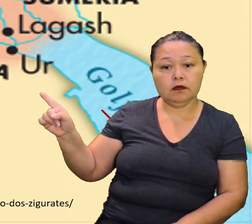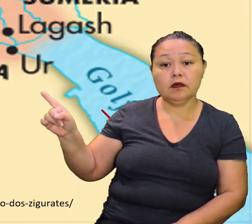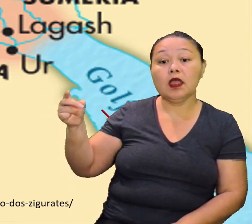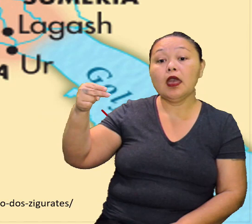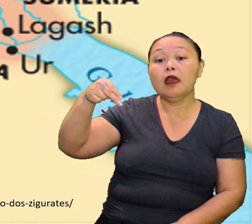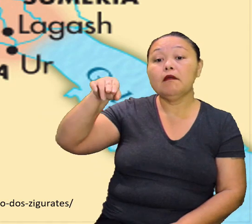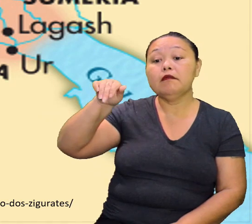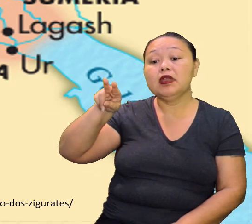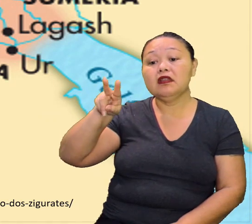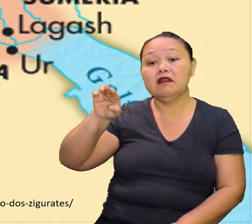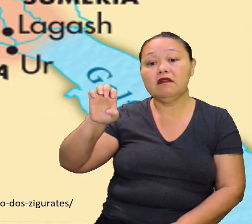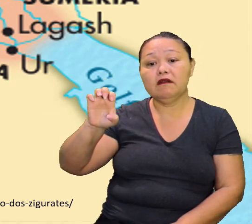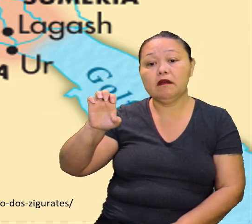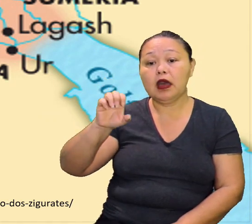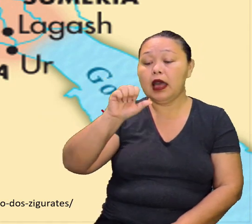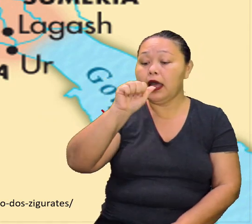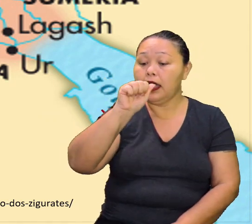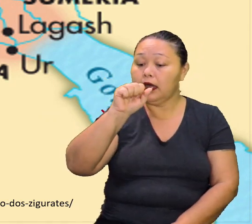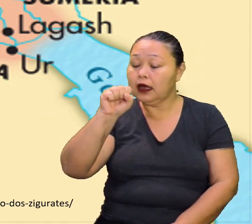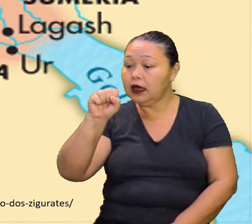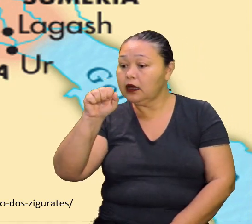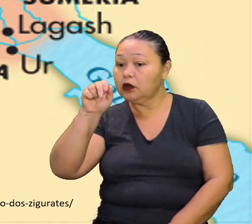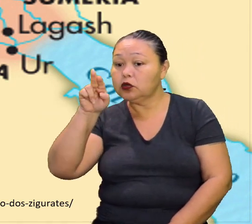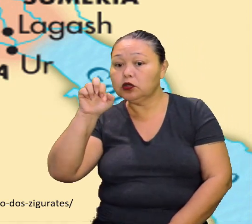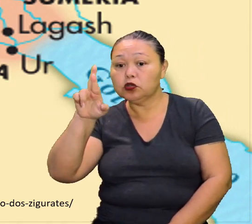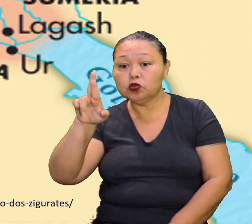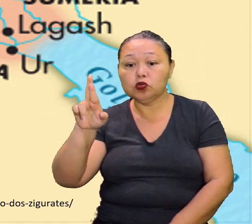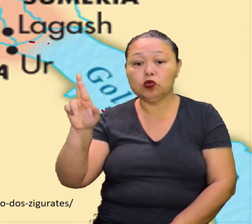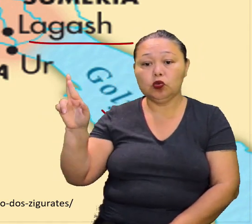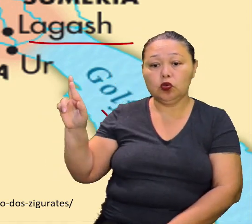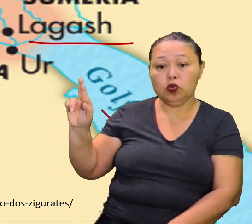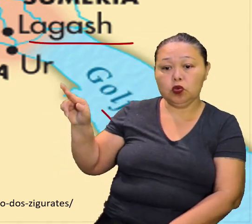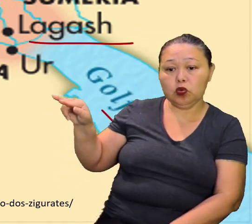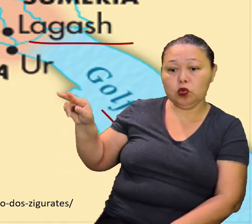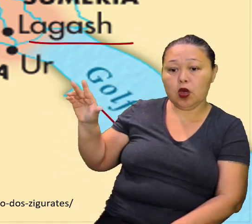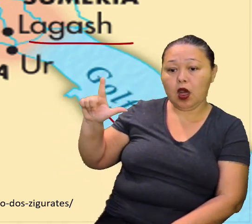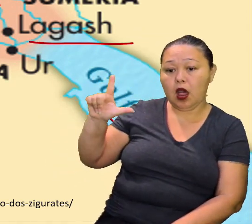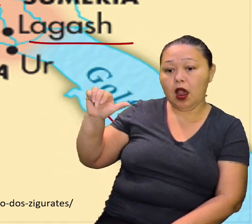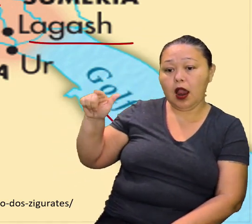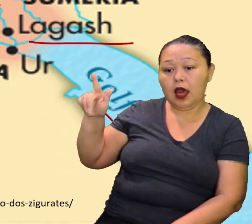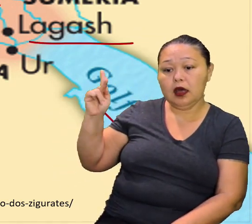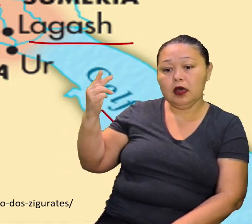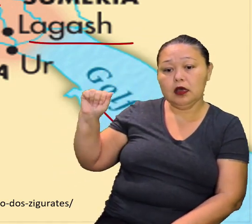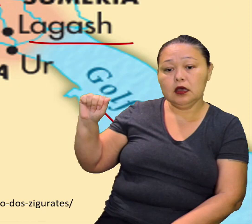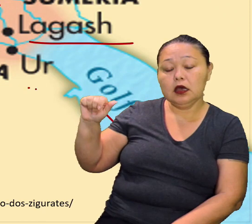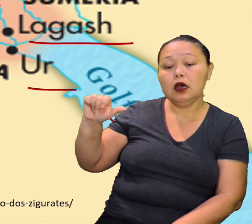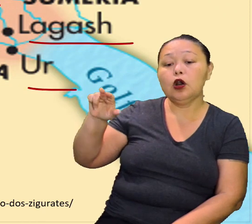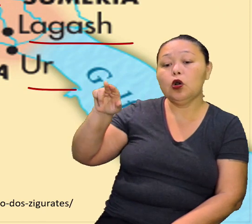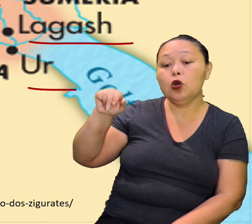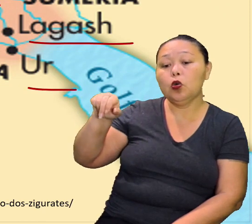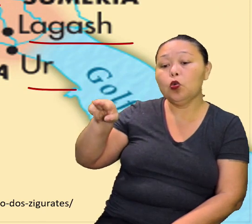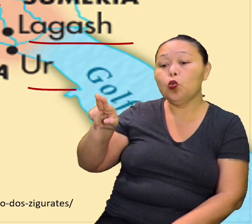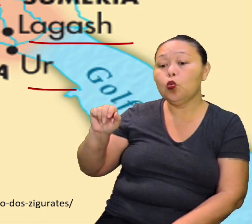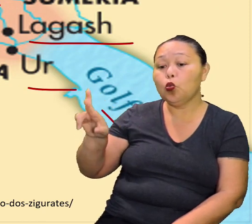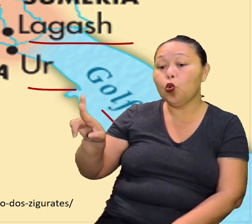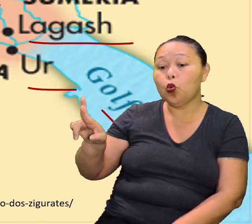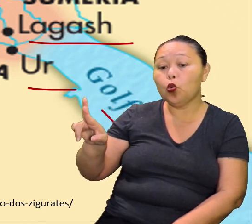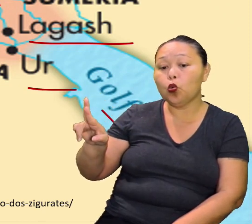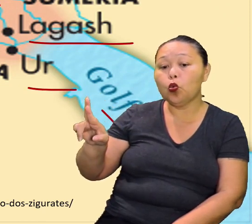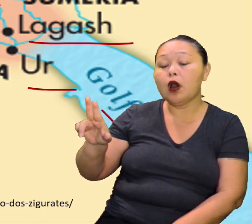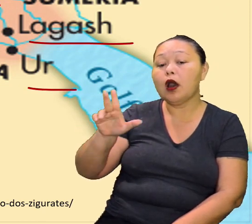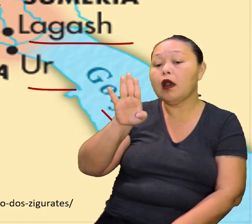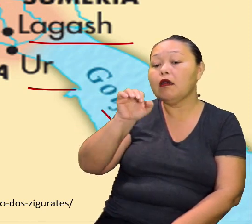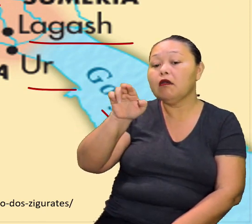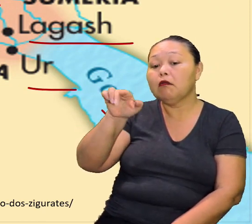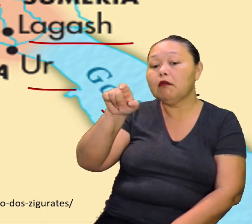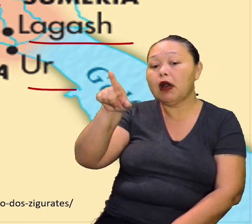Nínive, Assur, Uruca, Lagash, Kish e Ur e